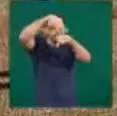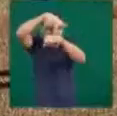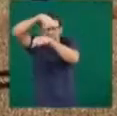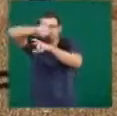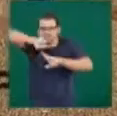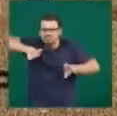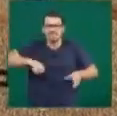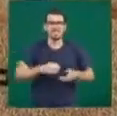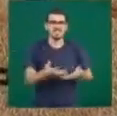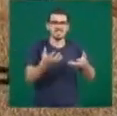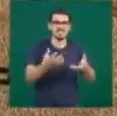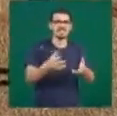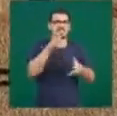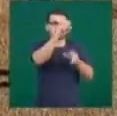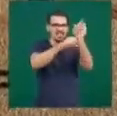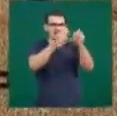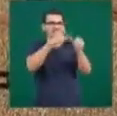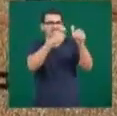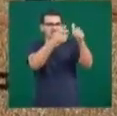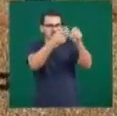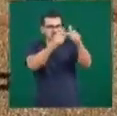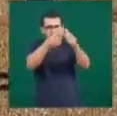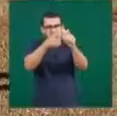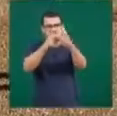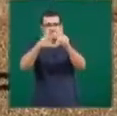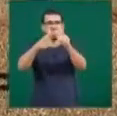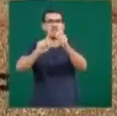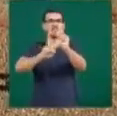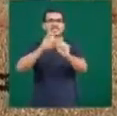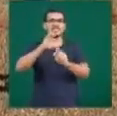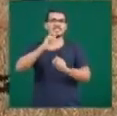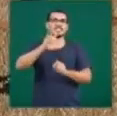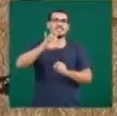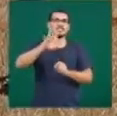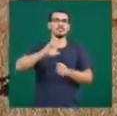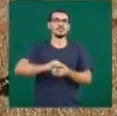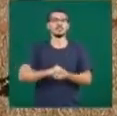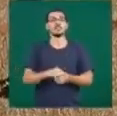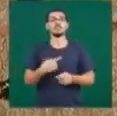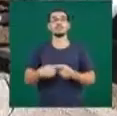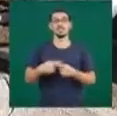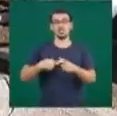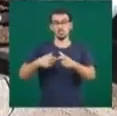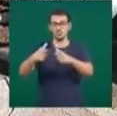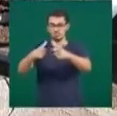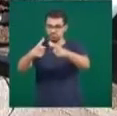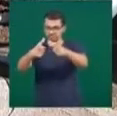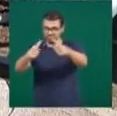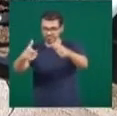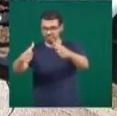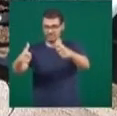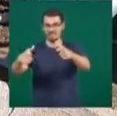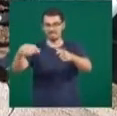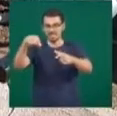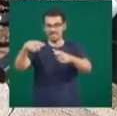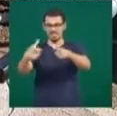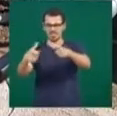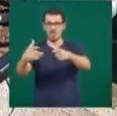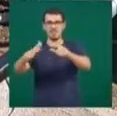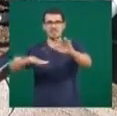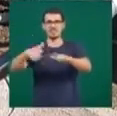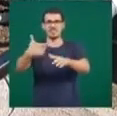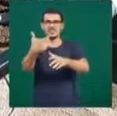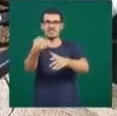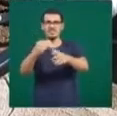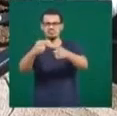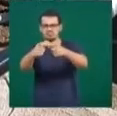células, dispositivos que convertem a luz do sol em energia elétrica por meio do efeito fotovoltaico. Cada painel tem 20 células e cada